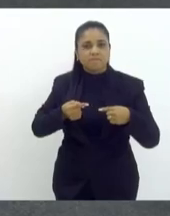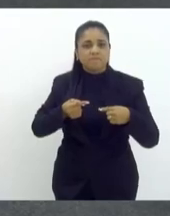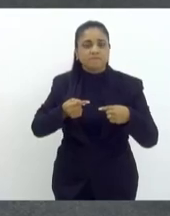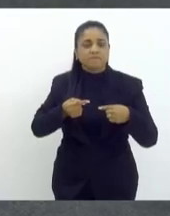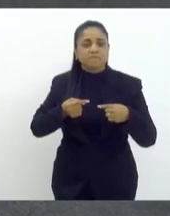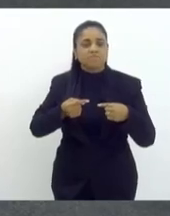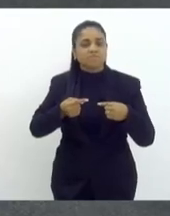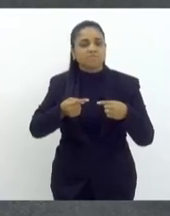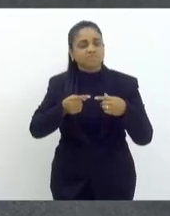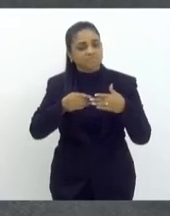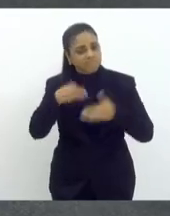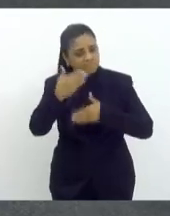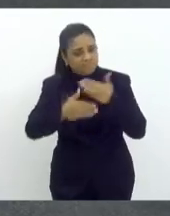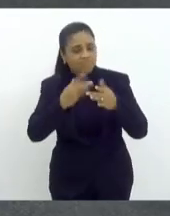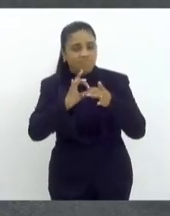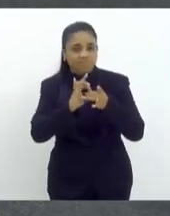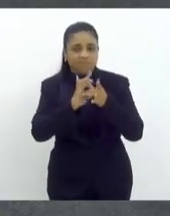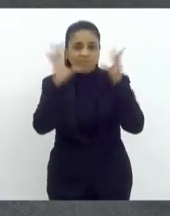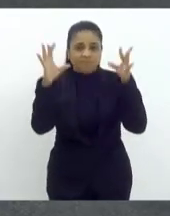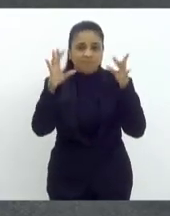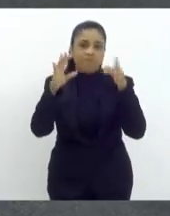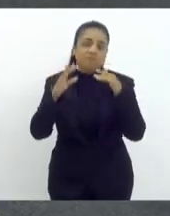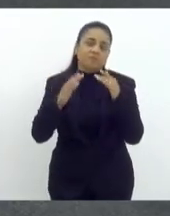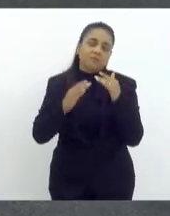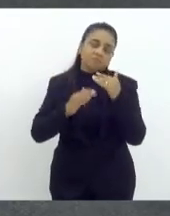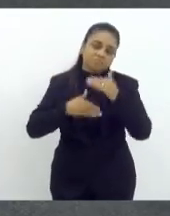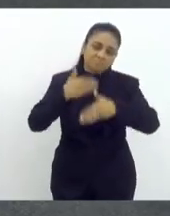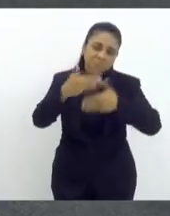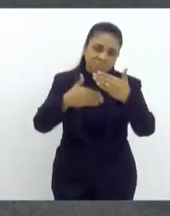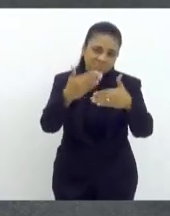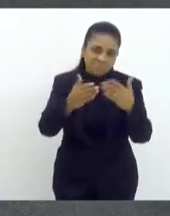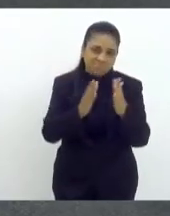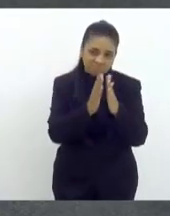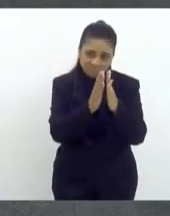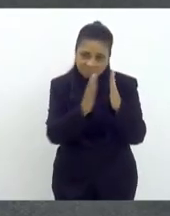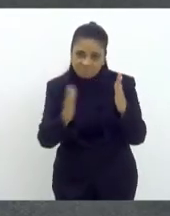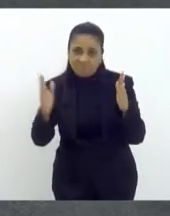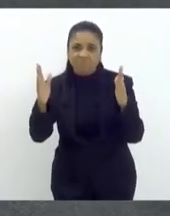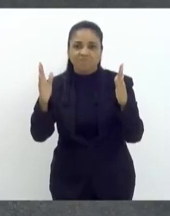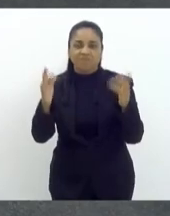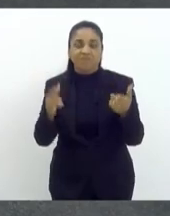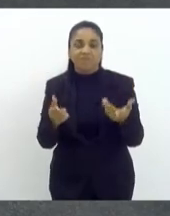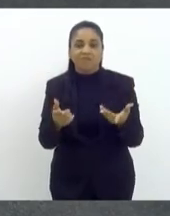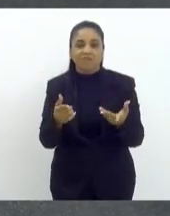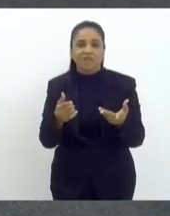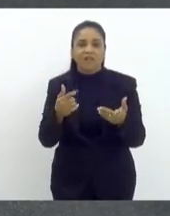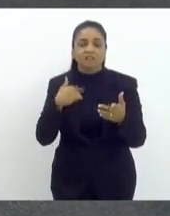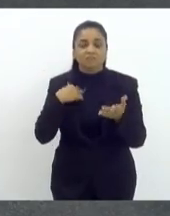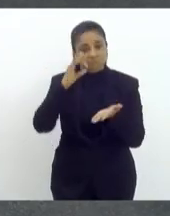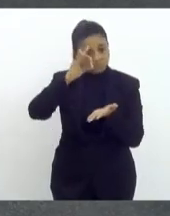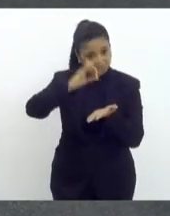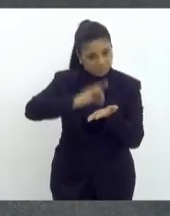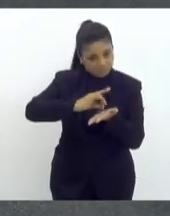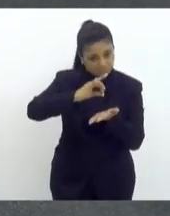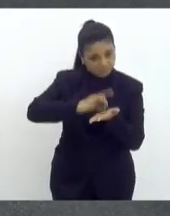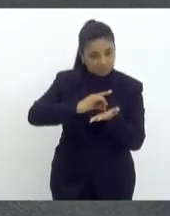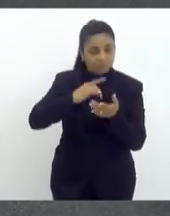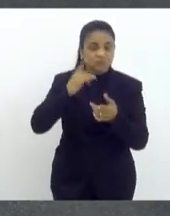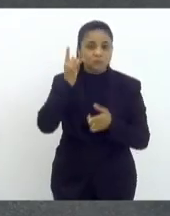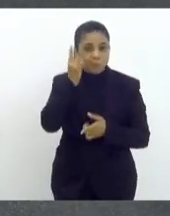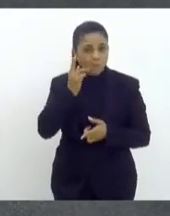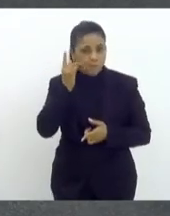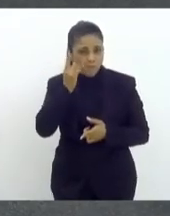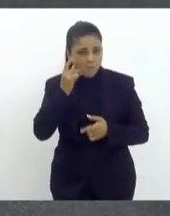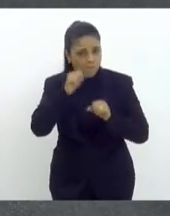construção democrática para os próximos períodos é a gente vende uma realidade de um Parlamento